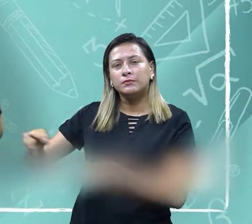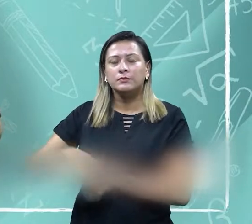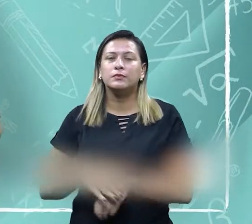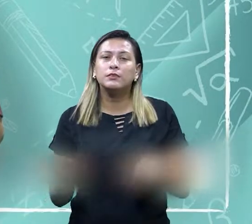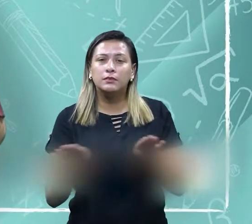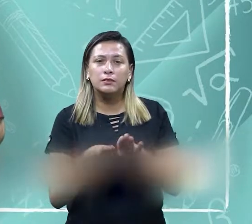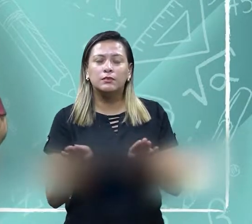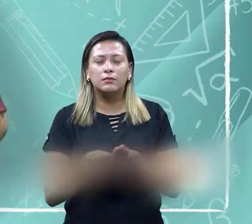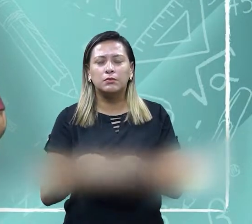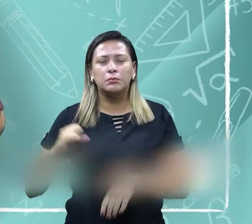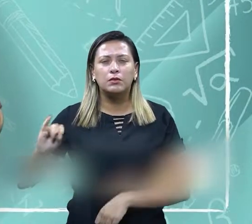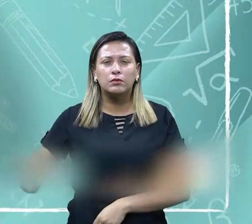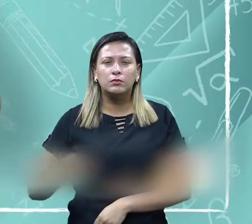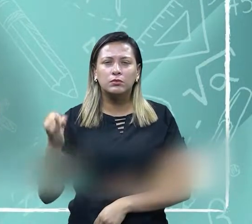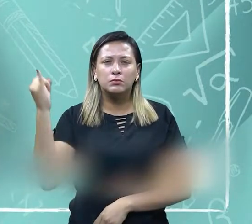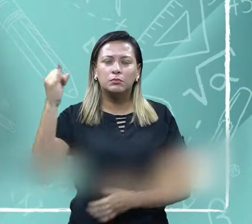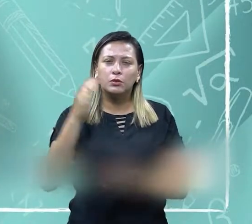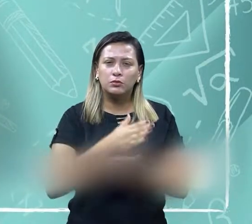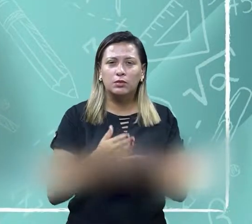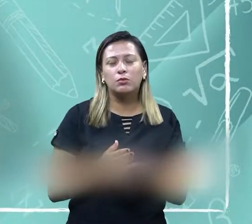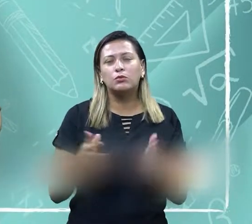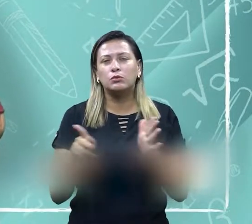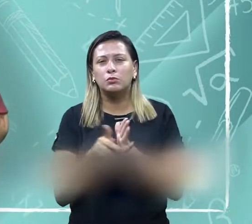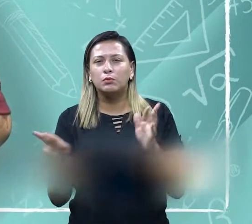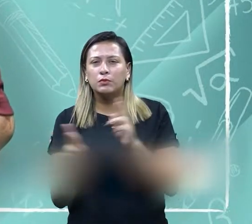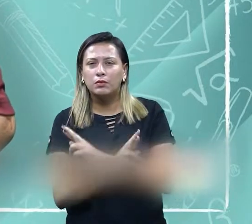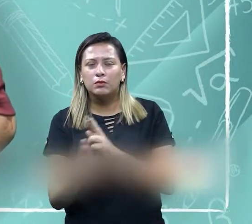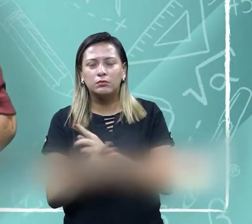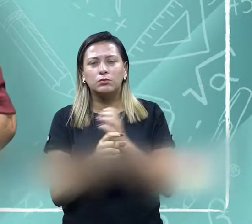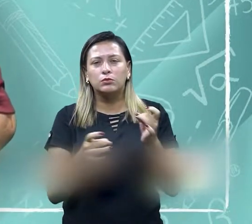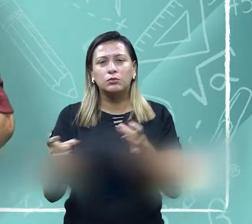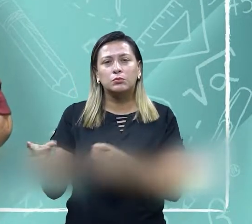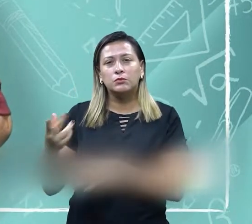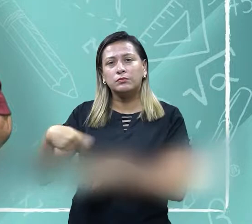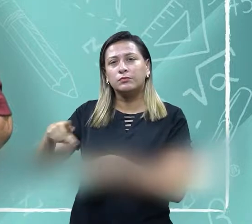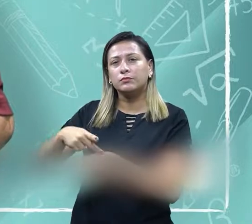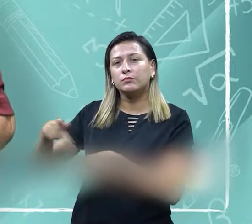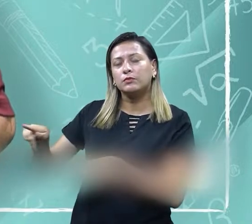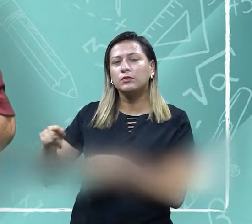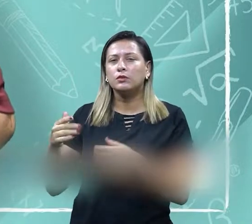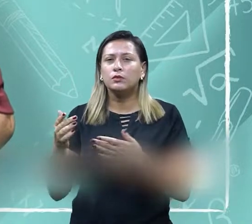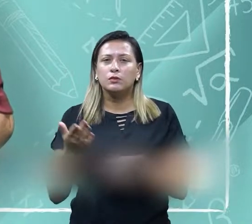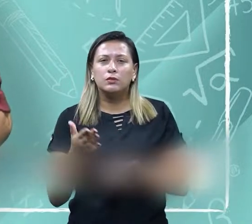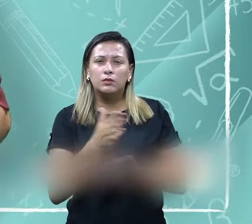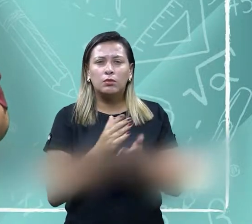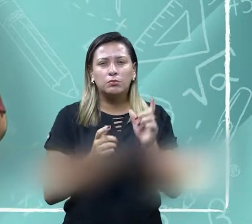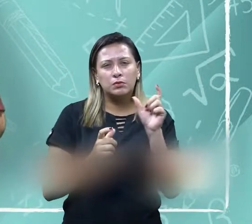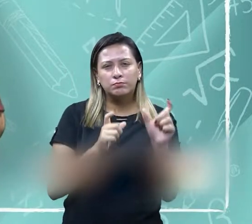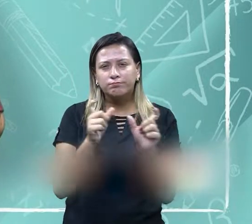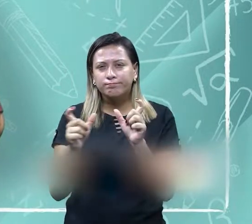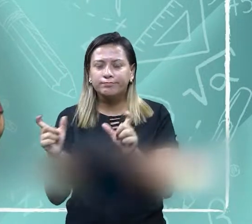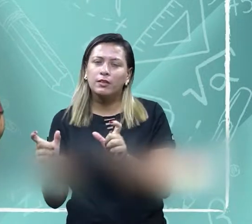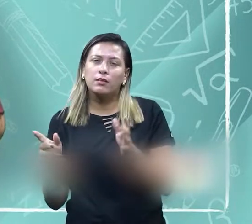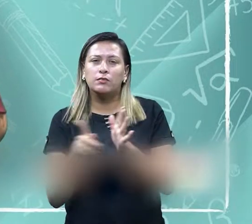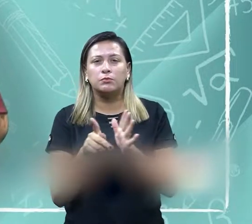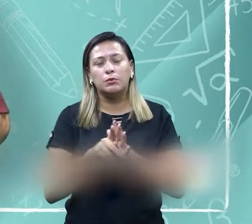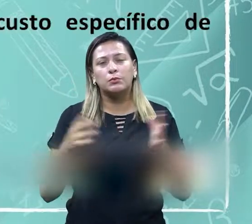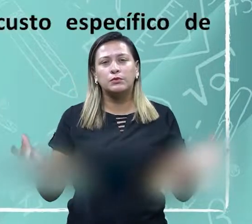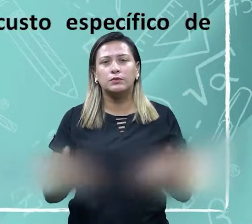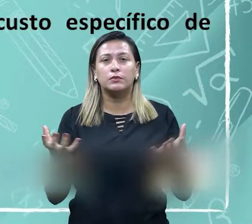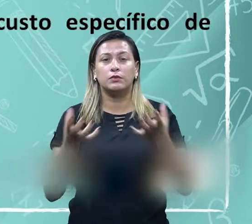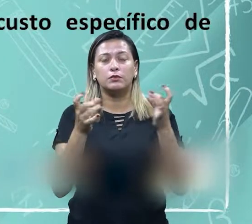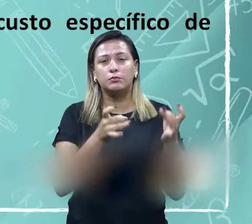impostos relacionados ao comércio exterior e alguns termos e incentivos para esse comércio, tá